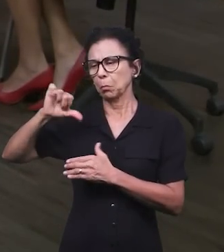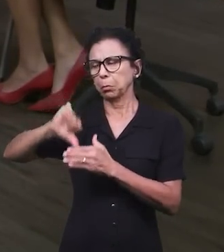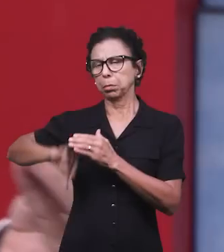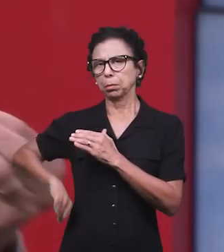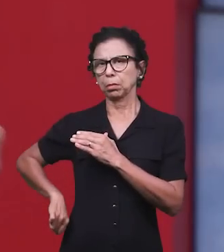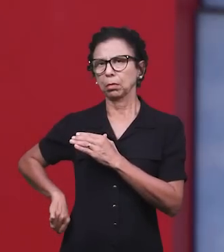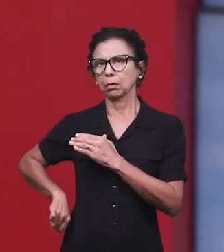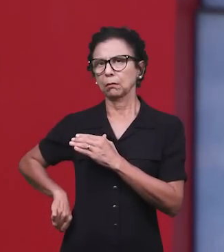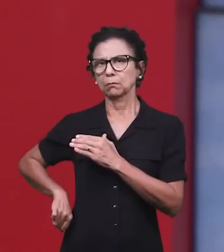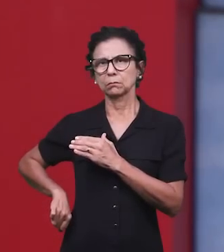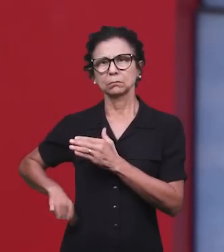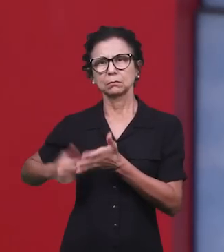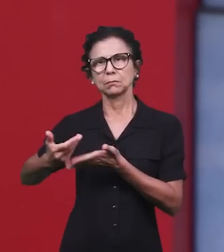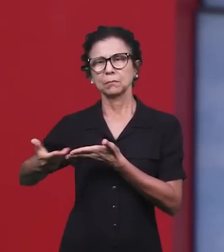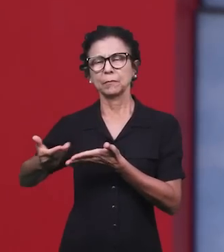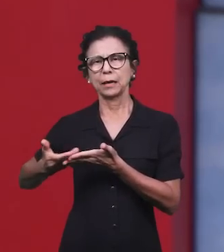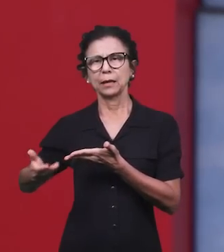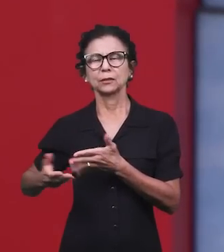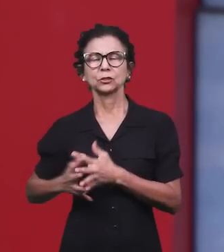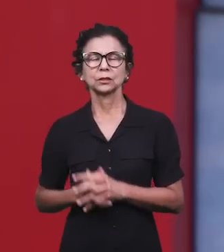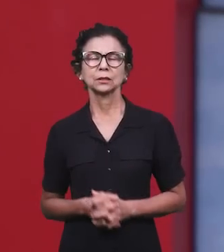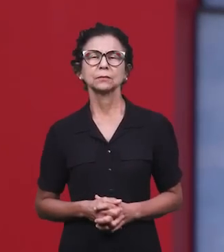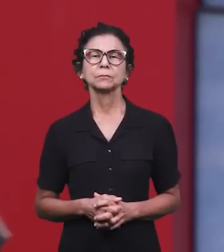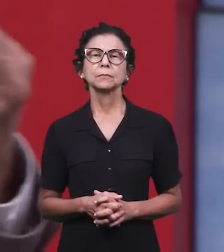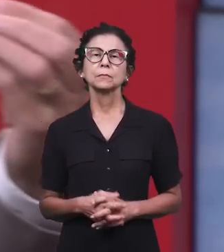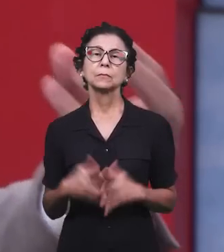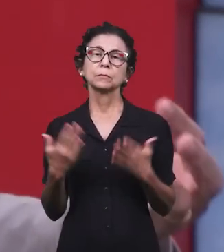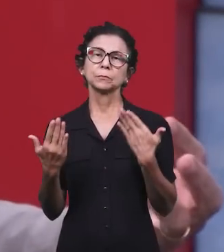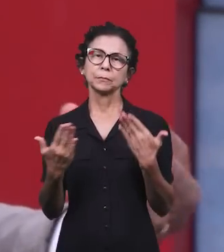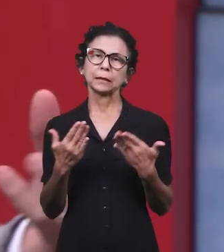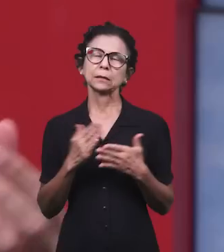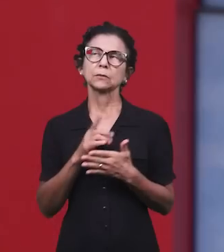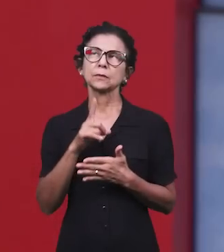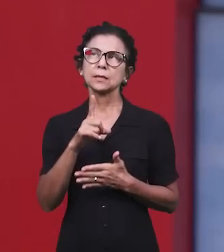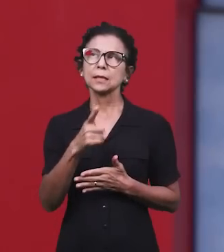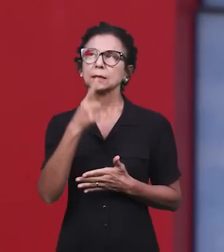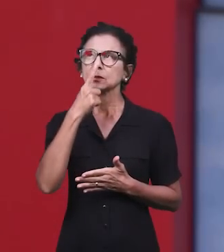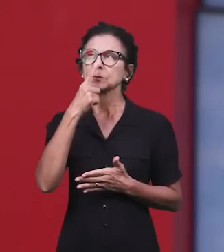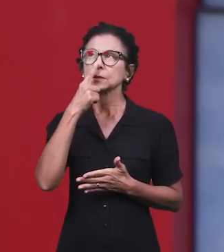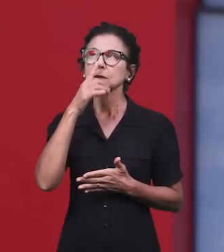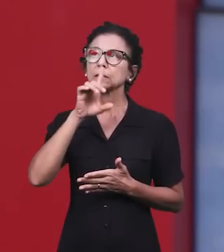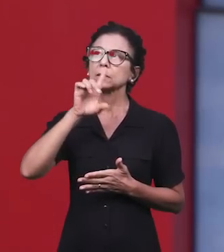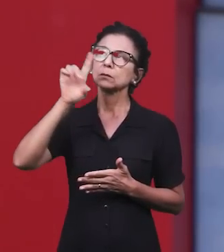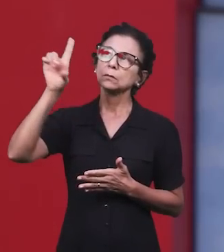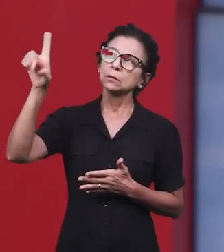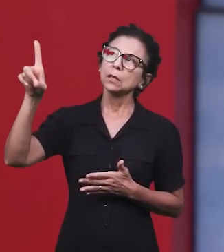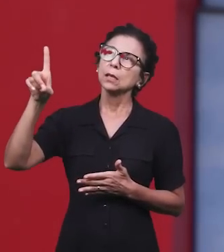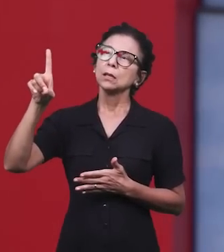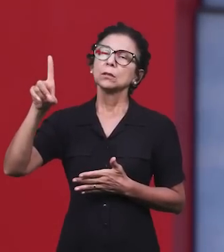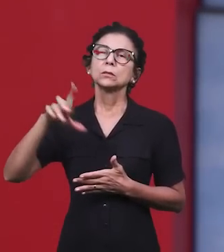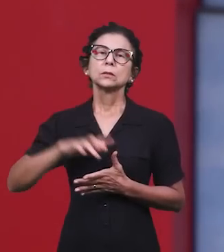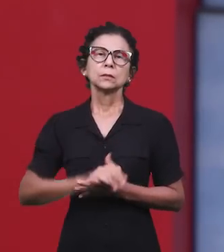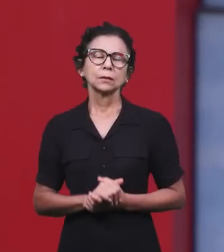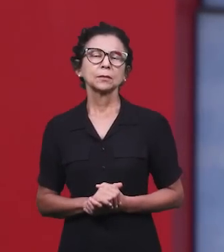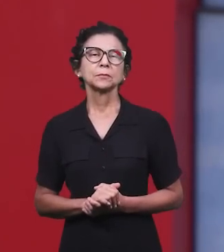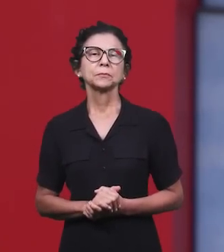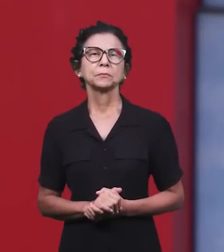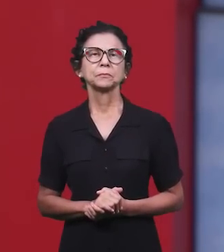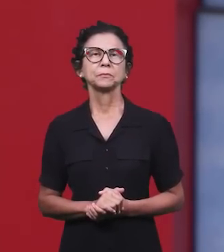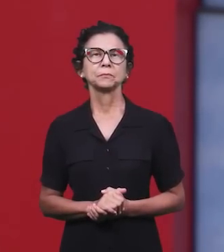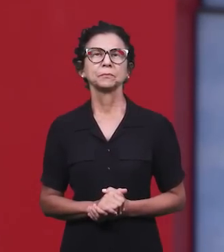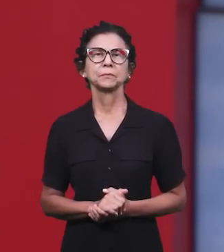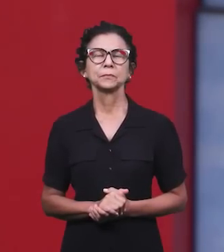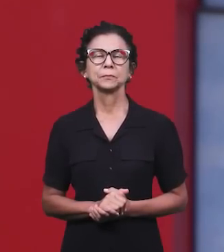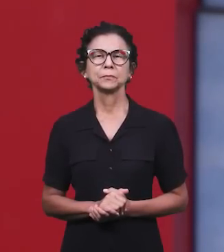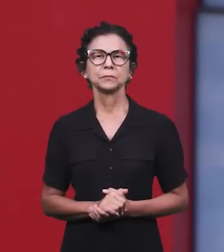de mais graça, uma bênção de mais intimidade, uma bênção de um crescimento espiritual. Então, o jejum também é para isso. O jejum é como